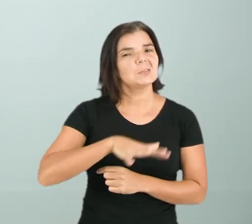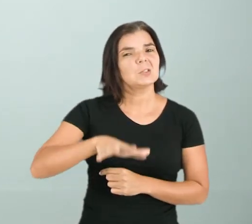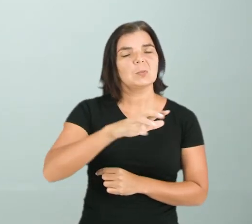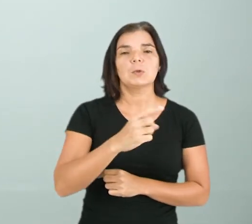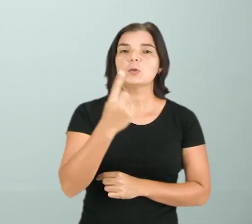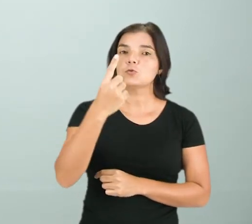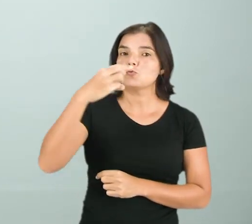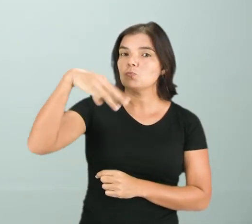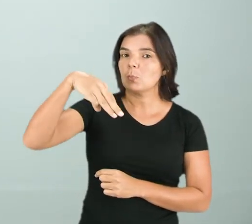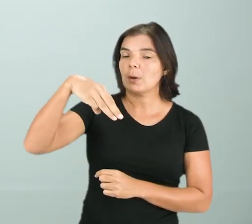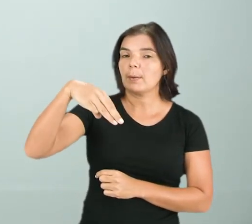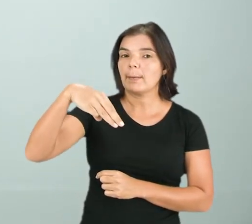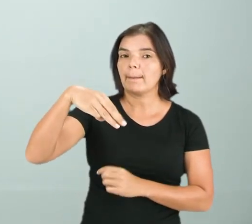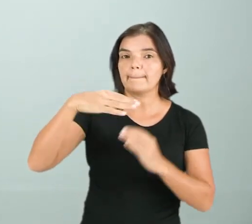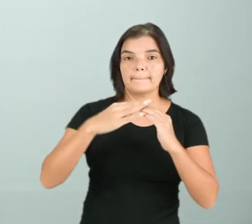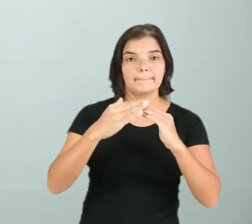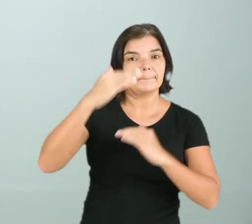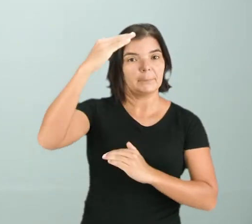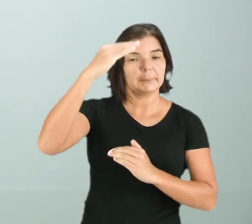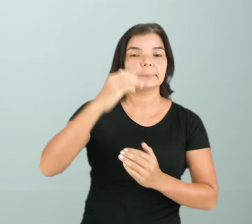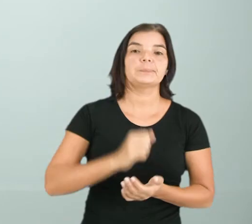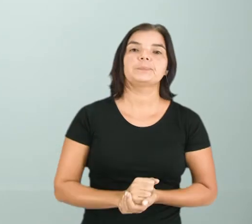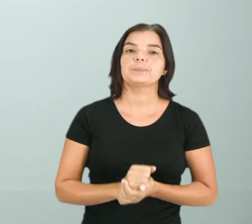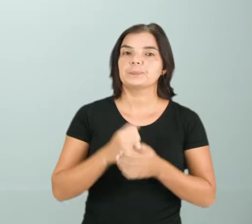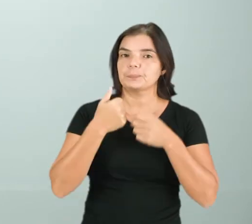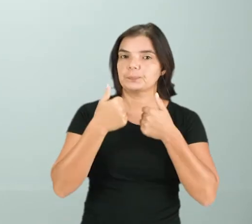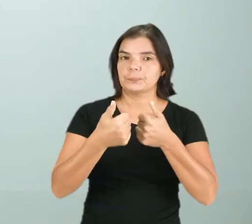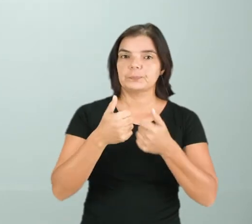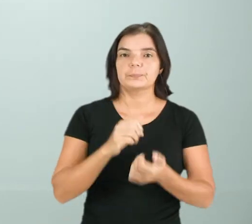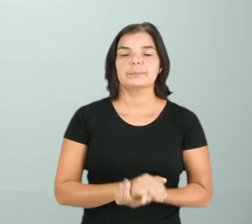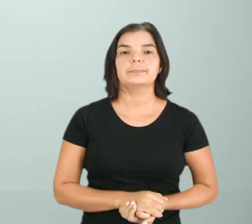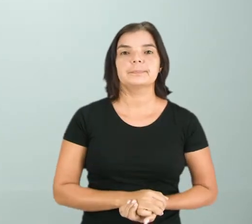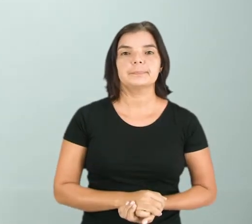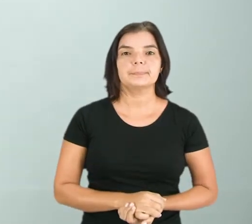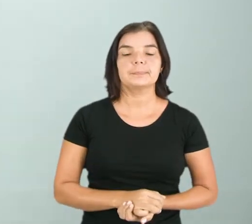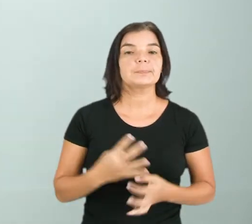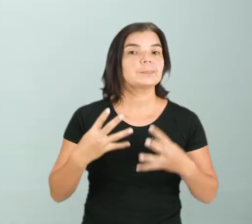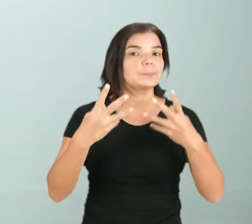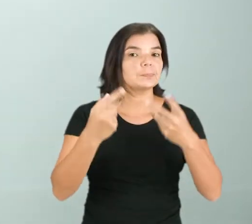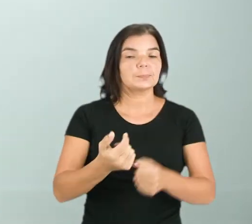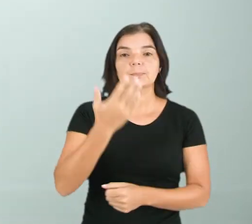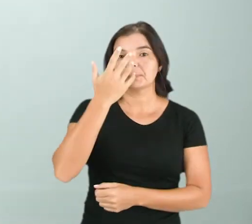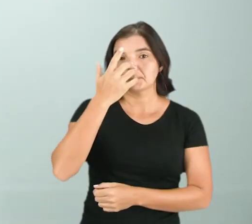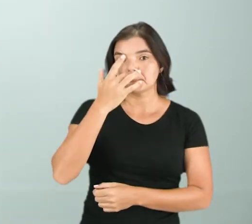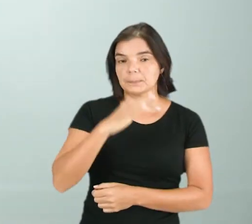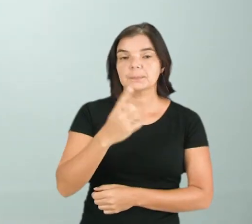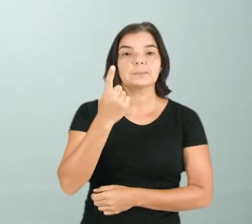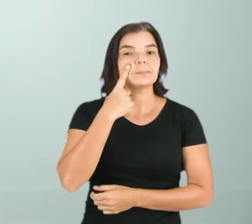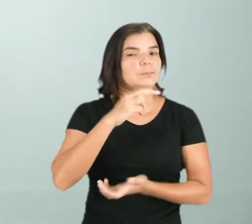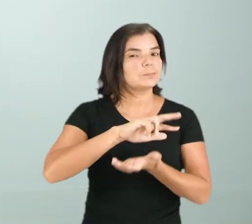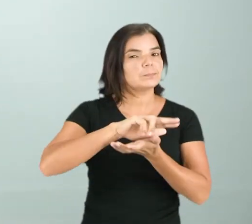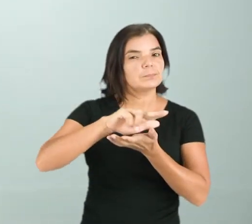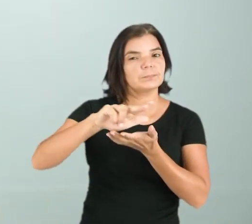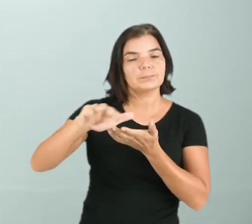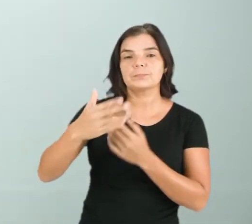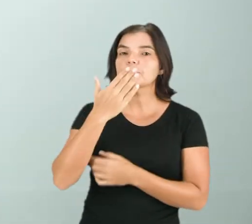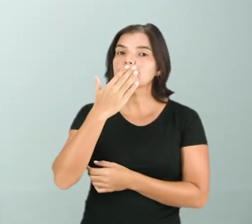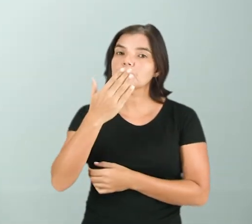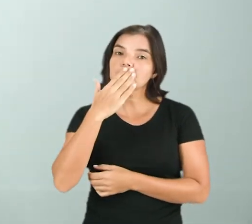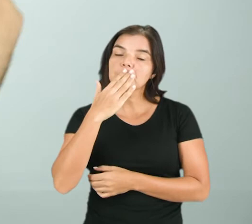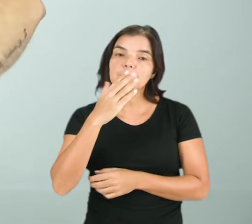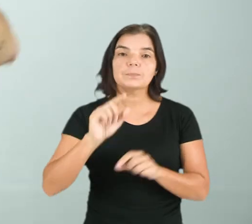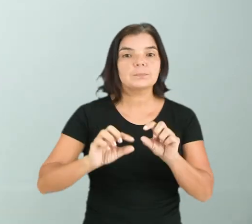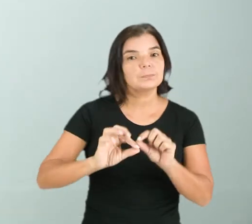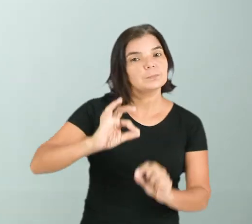1 metro para frente, tudo bem? Então, toda criança, né, a gente vê vários tipos de